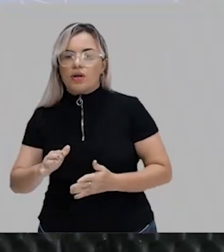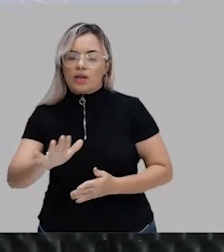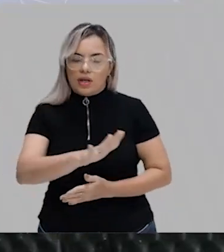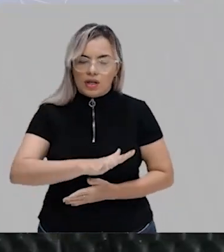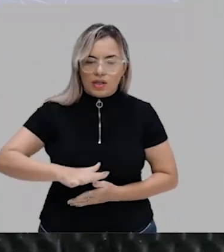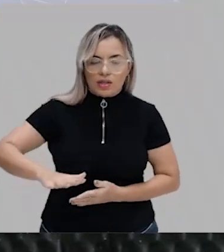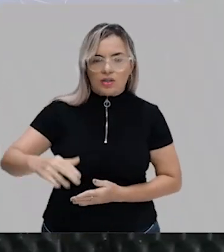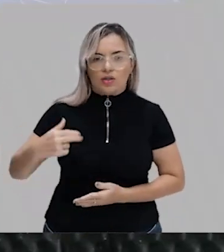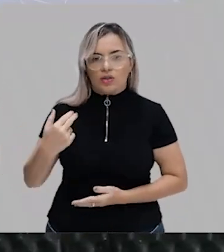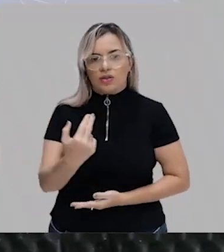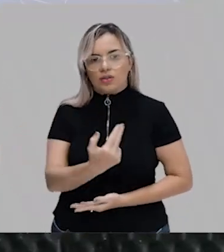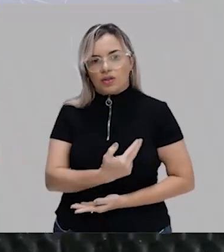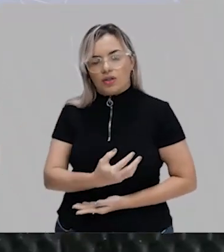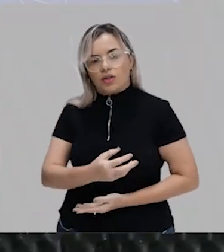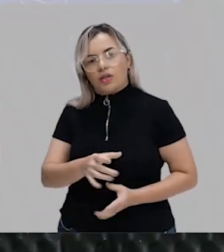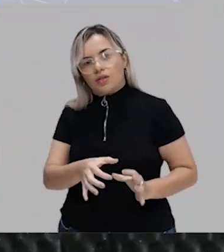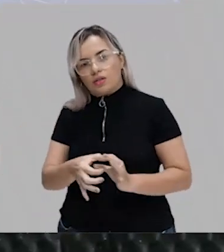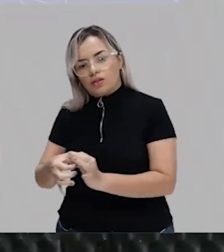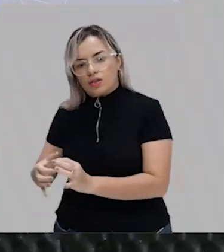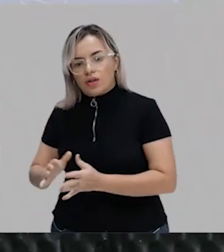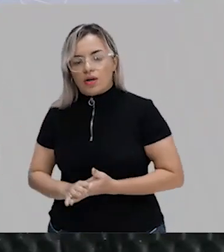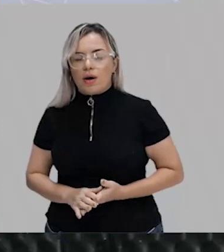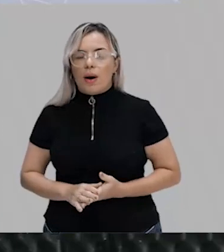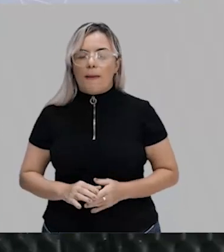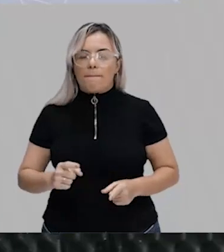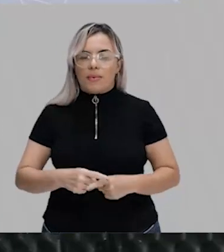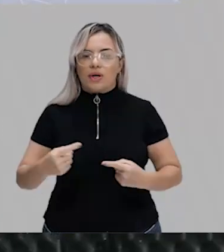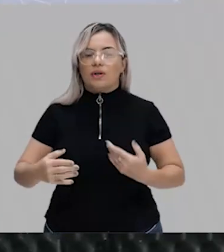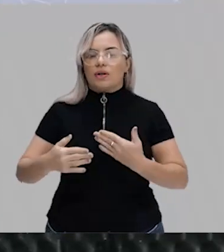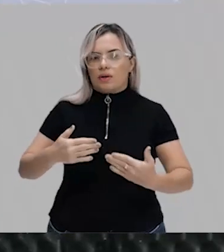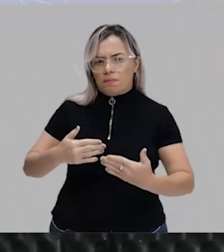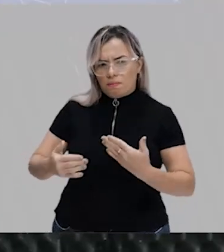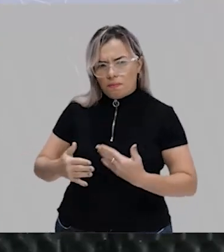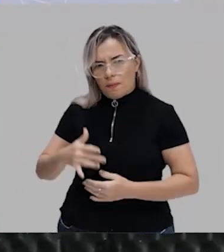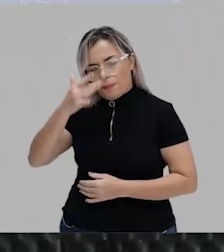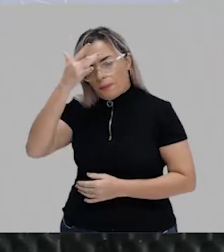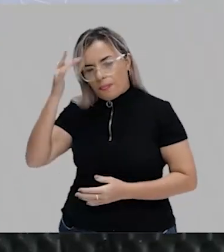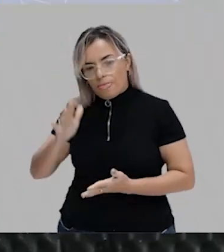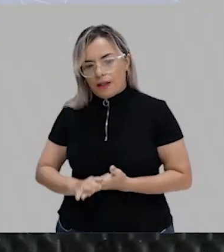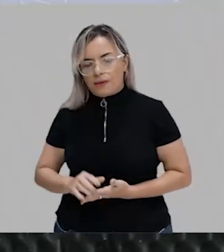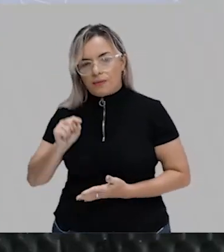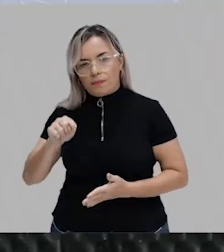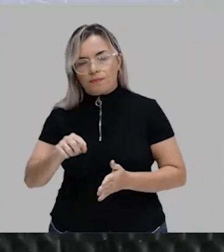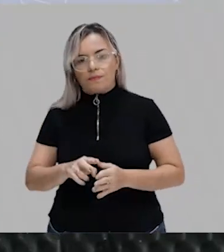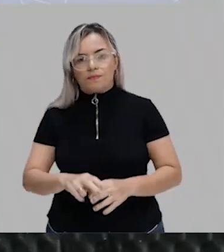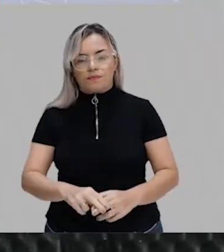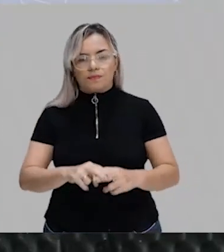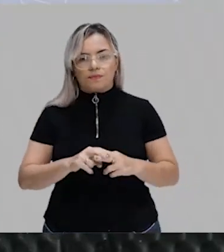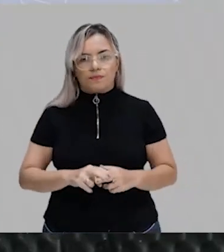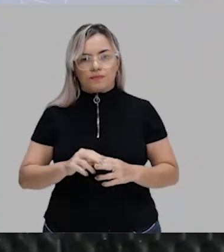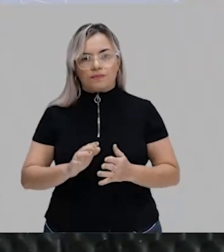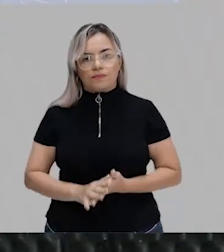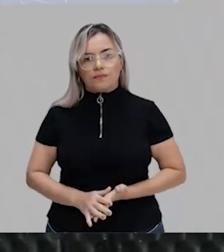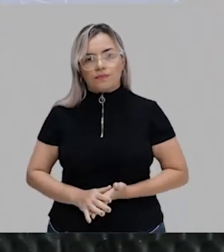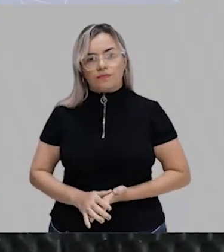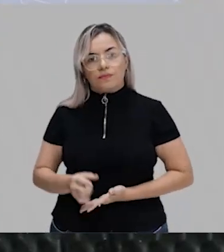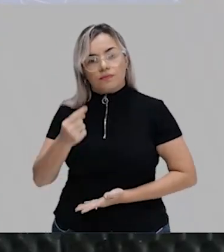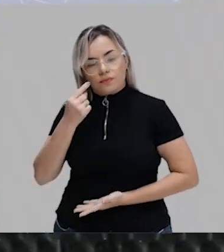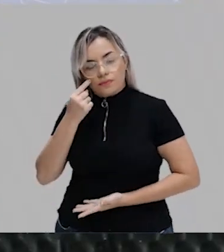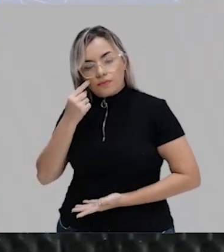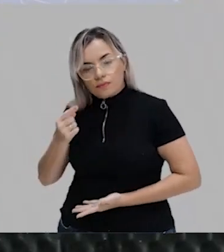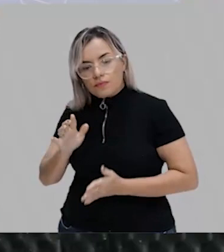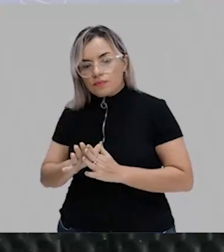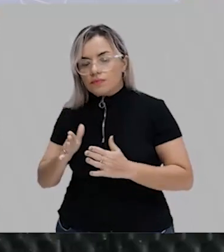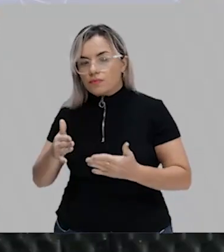qualquer pessoa. Então, desde que essa pessoa te dê a permissão de ser informal com ela,